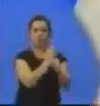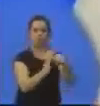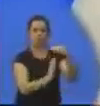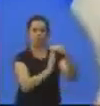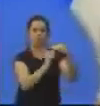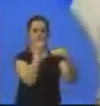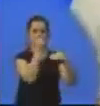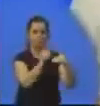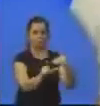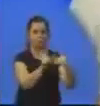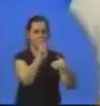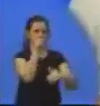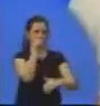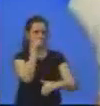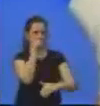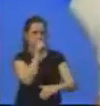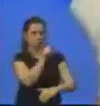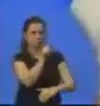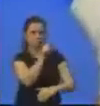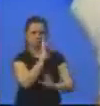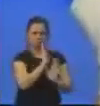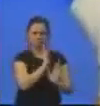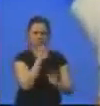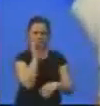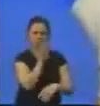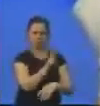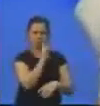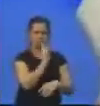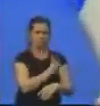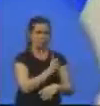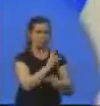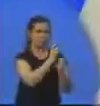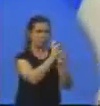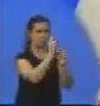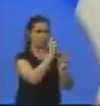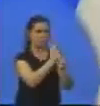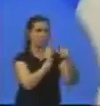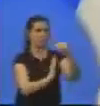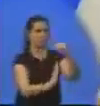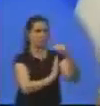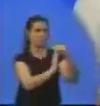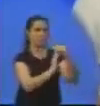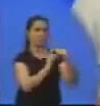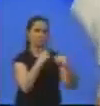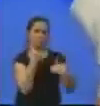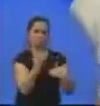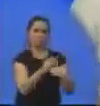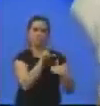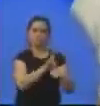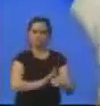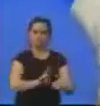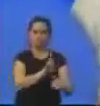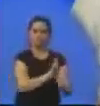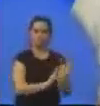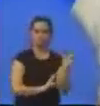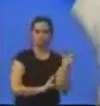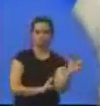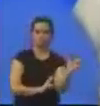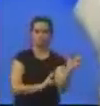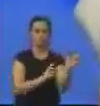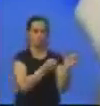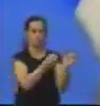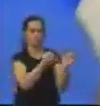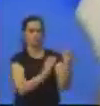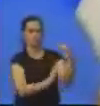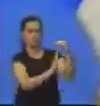cabe uma observação. Você reparou que toda vez que nós calculamos o limite, nós usamos essa palavra, esse símbolo, limite,